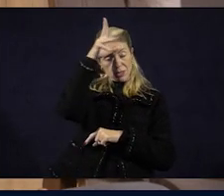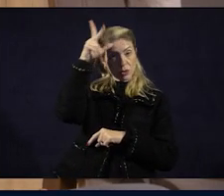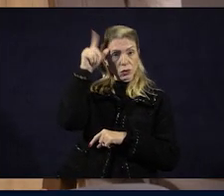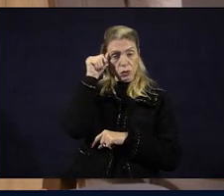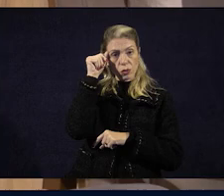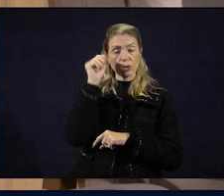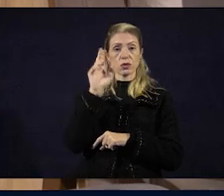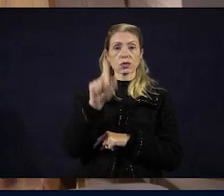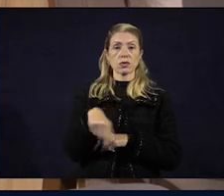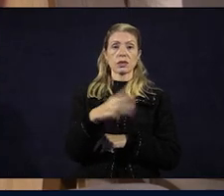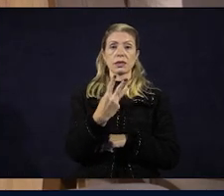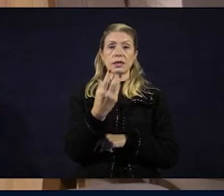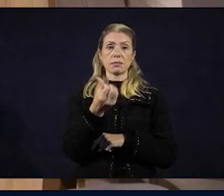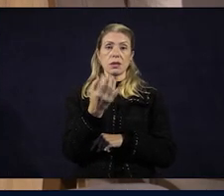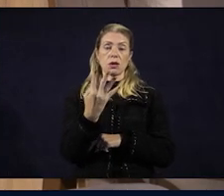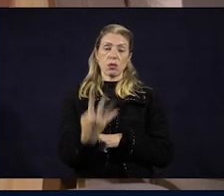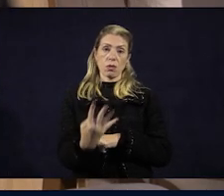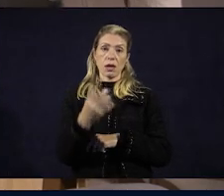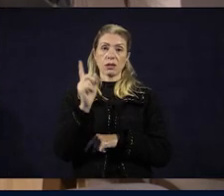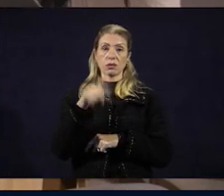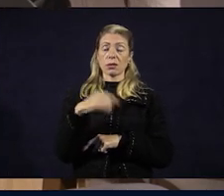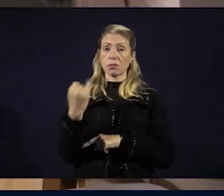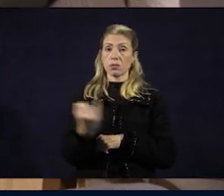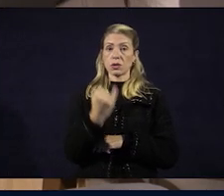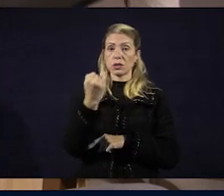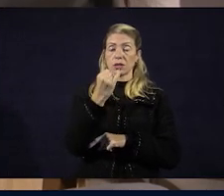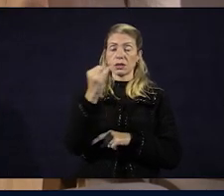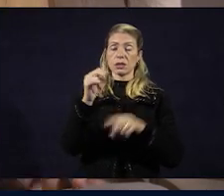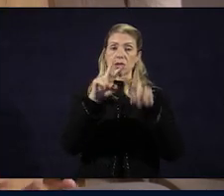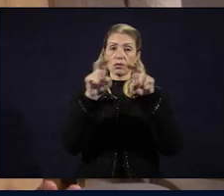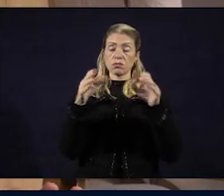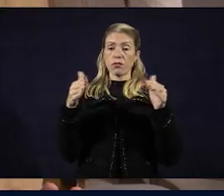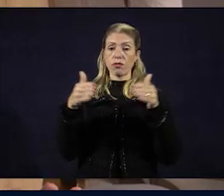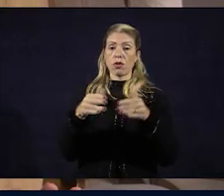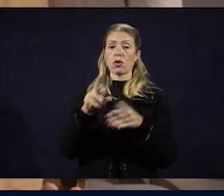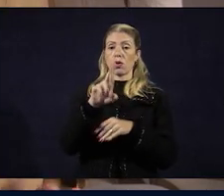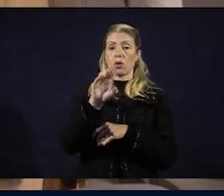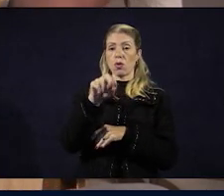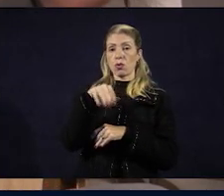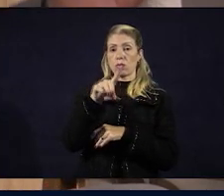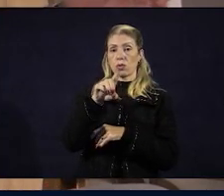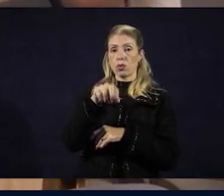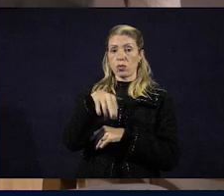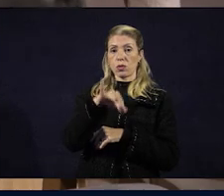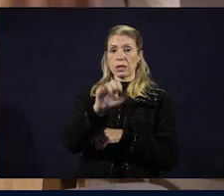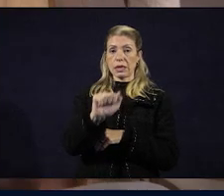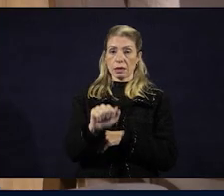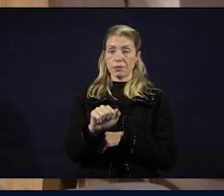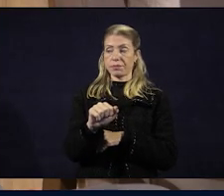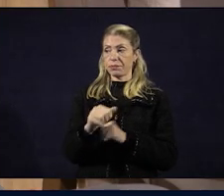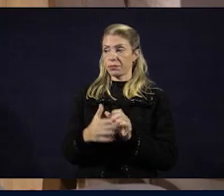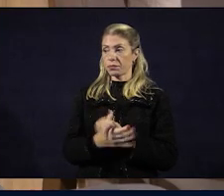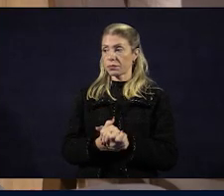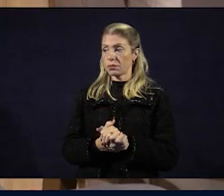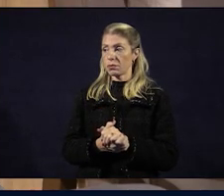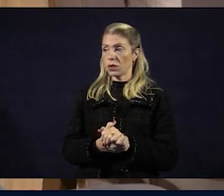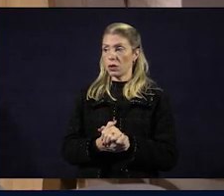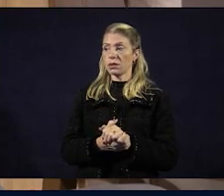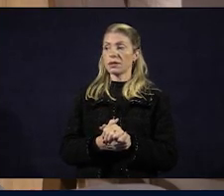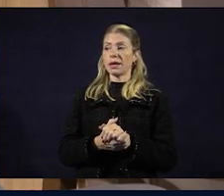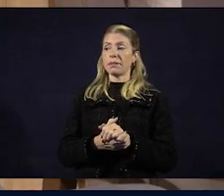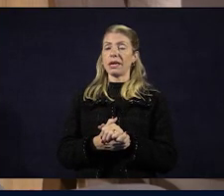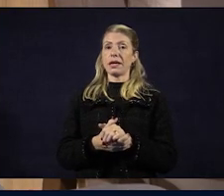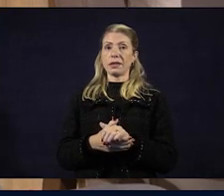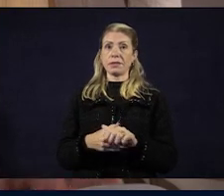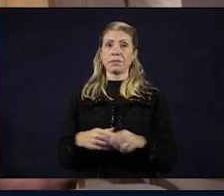do Mato Grosso da 364, que é um tronco importante em direção à Rondônia, os portos ali em Porto Velho, pegam a hidrovia